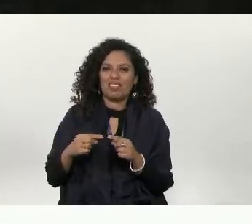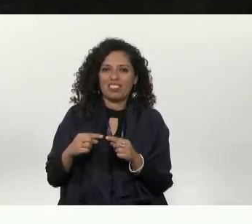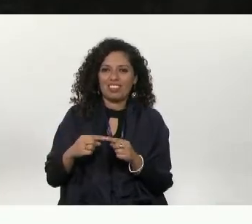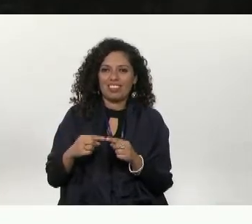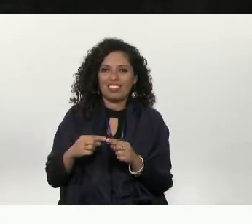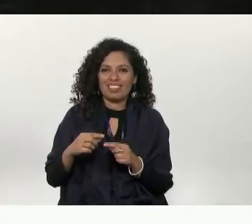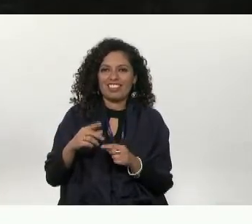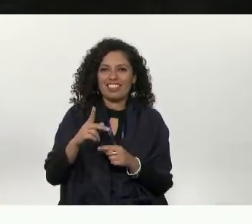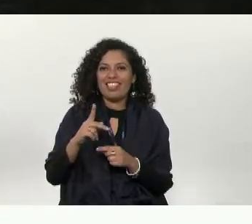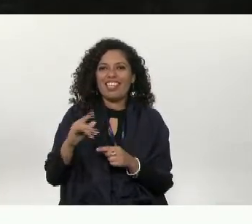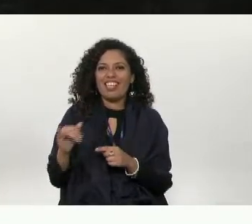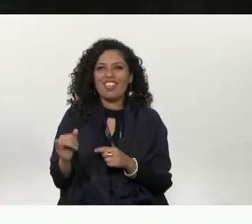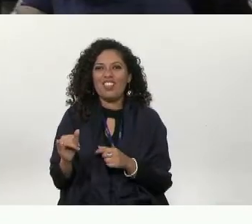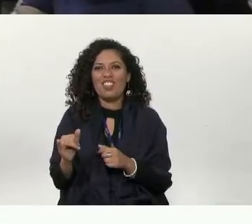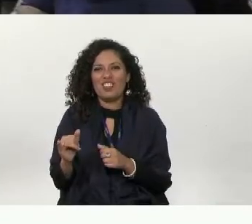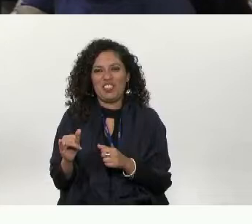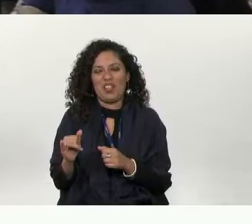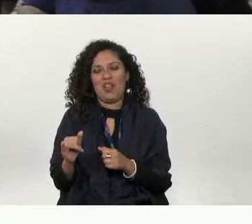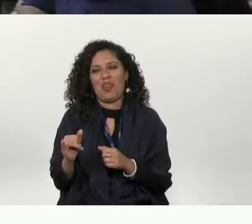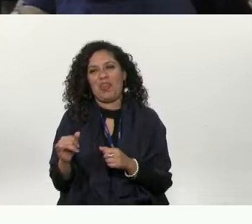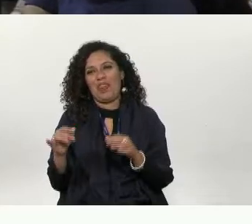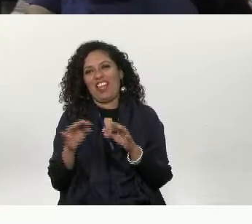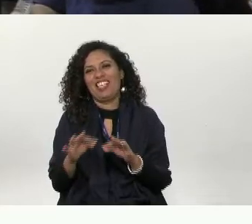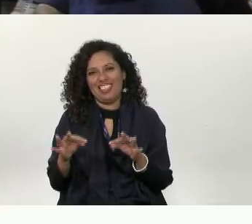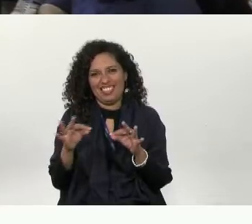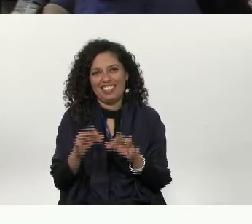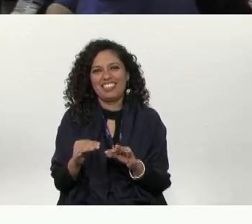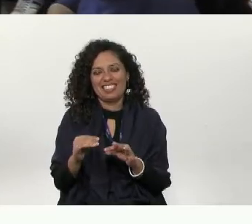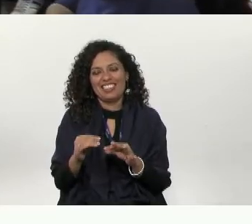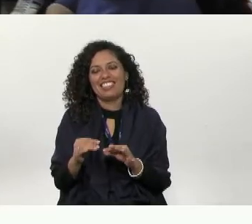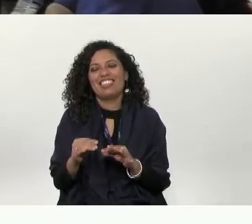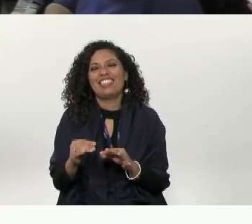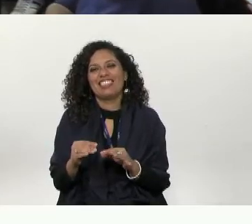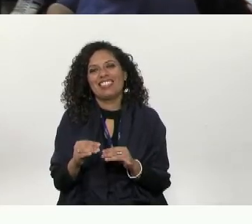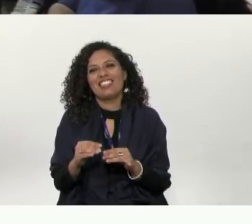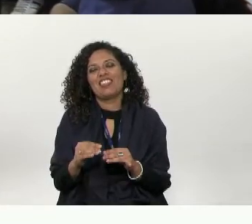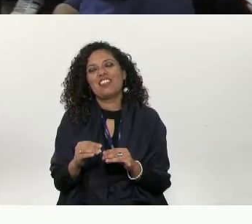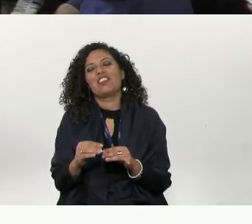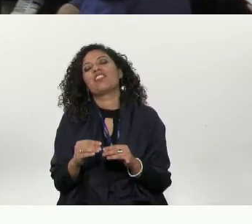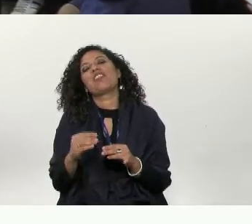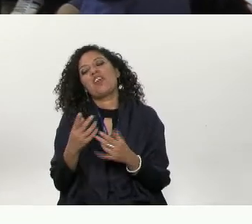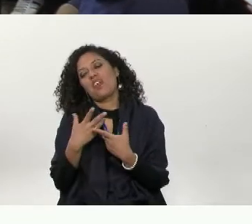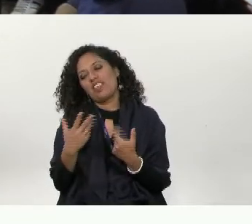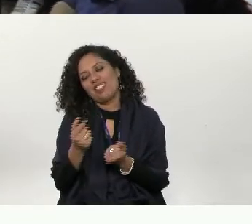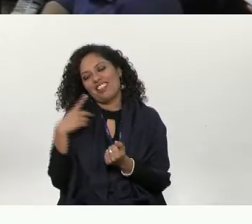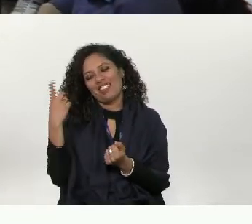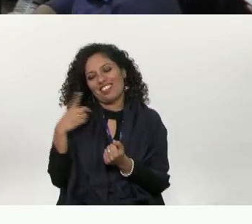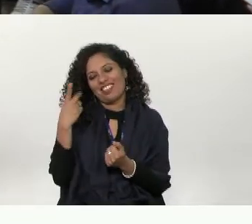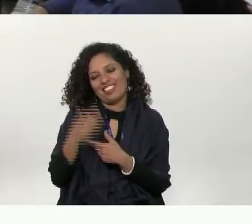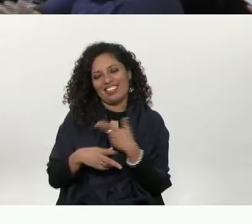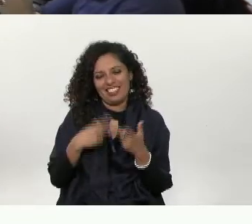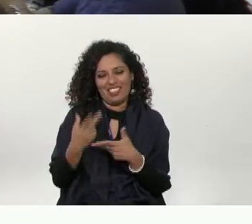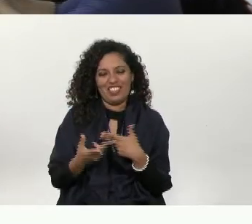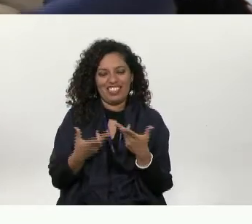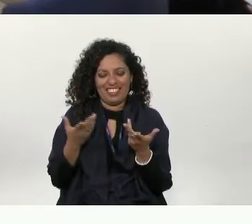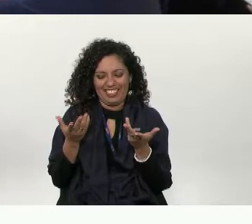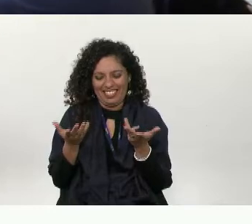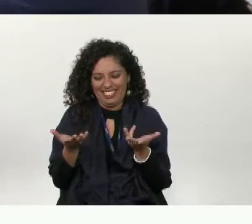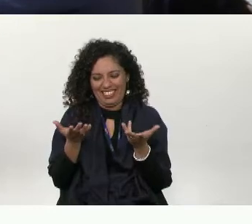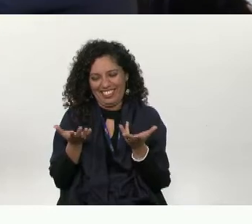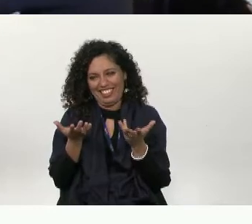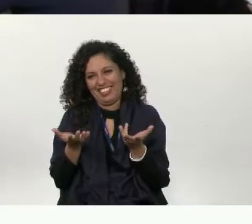Gostaria de saber se os demais deputados gostariam de colocar algumas questões e